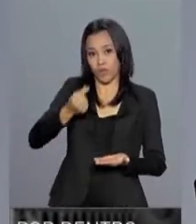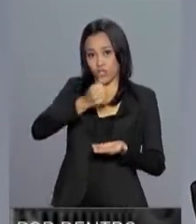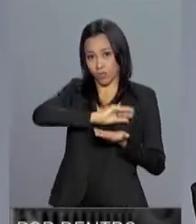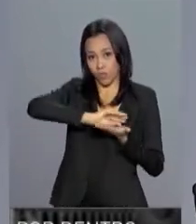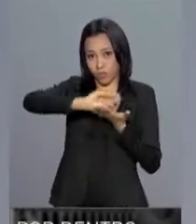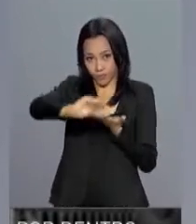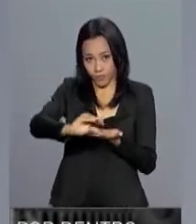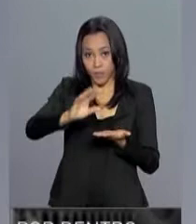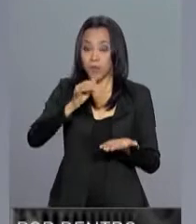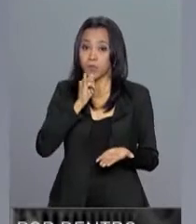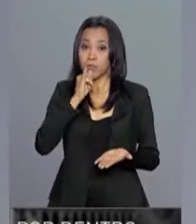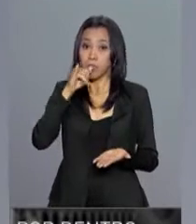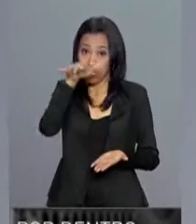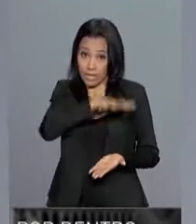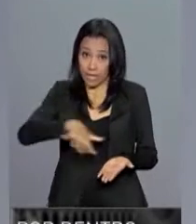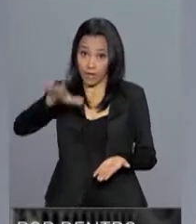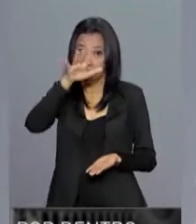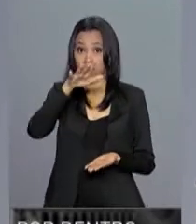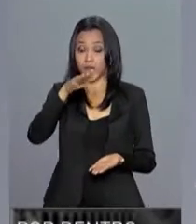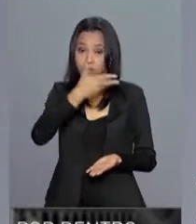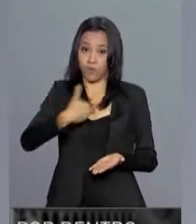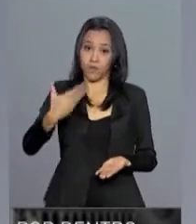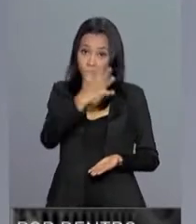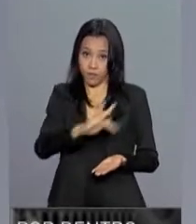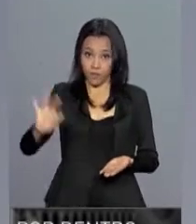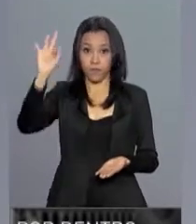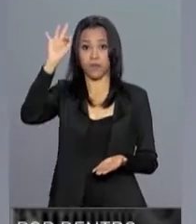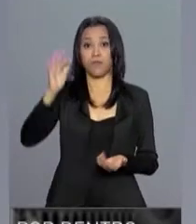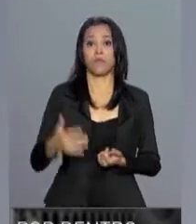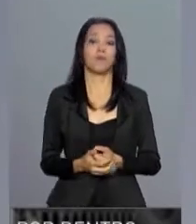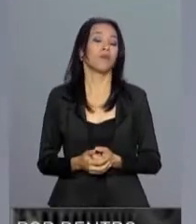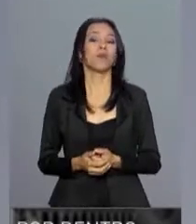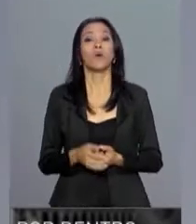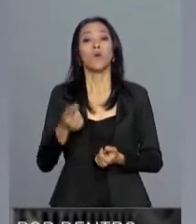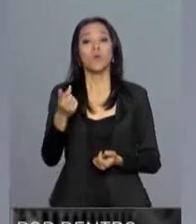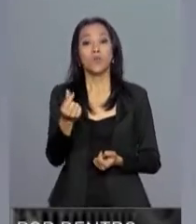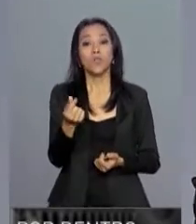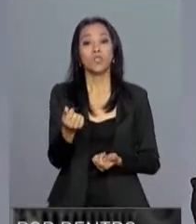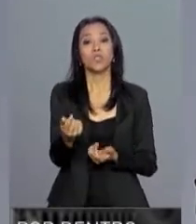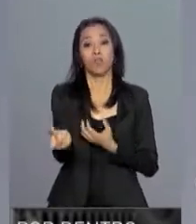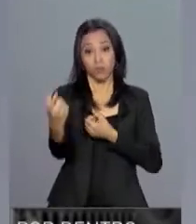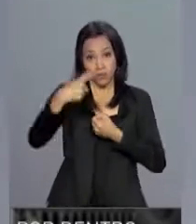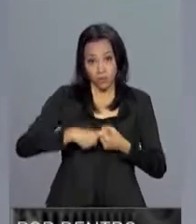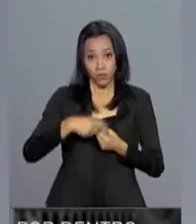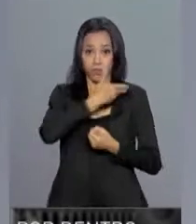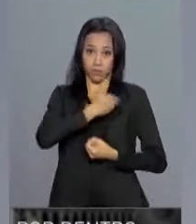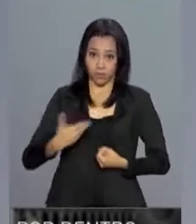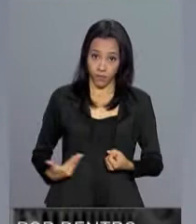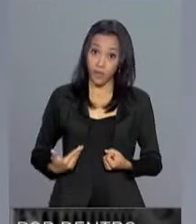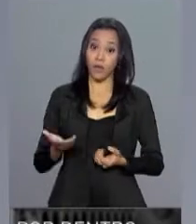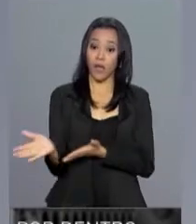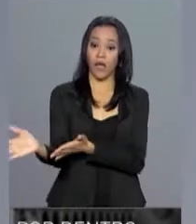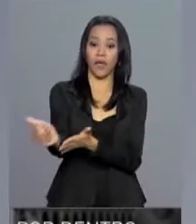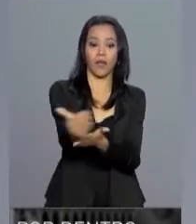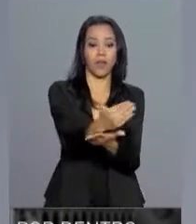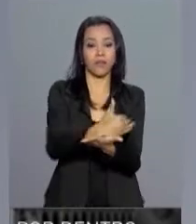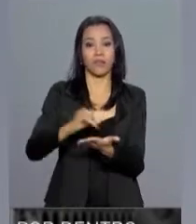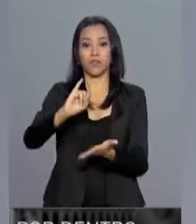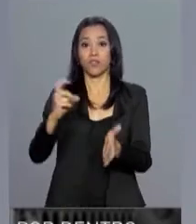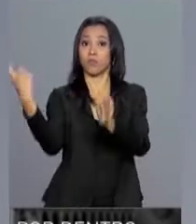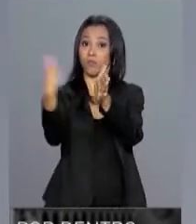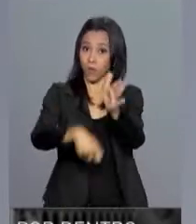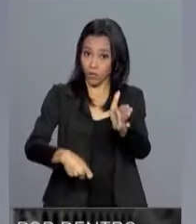apenas no caso federal o retorno para o governo na forma de arrecadação de impostos